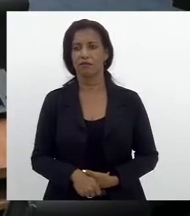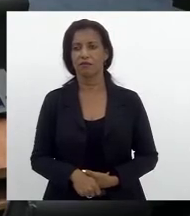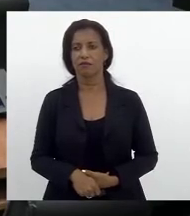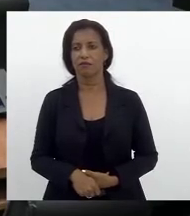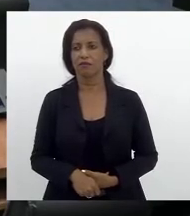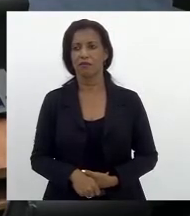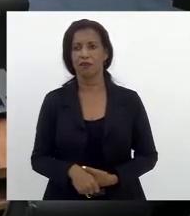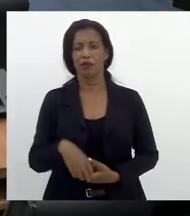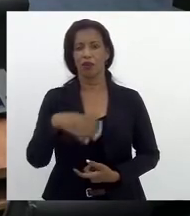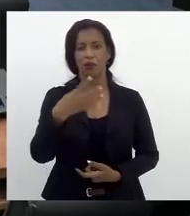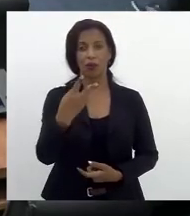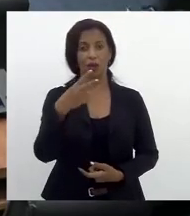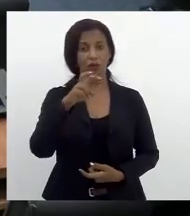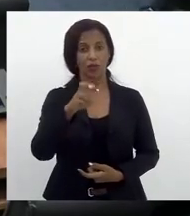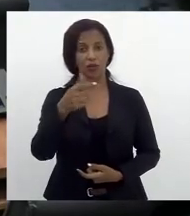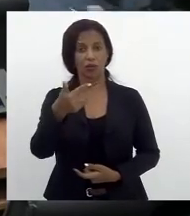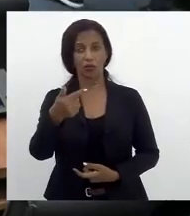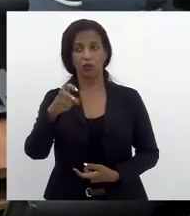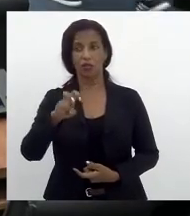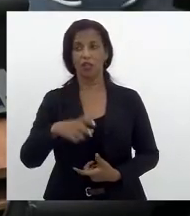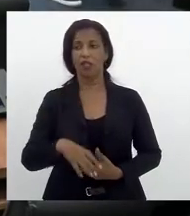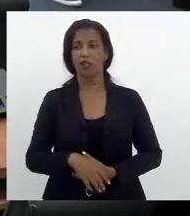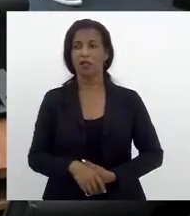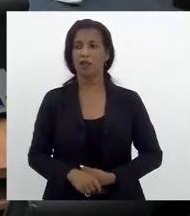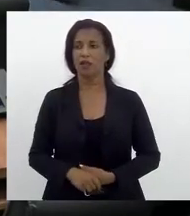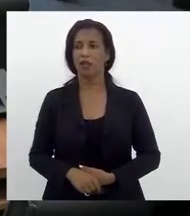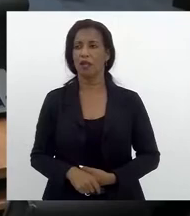Projeto de Lei 4525.